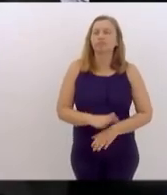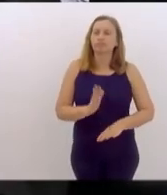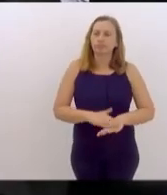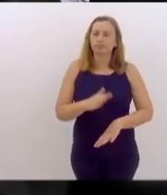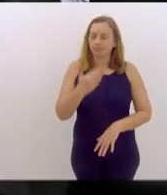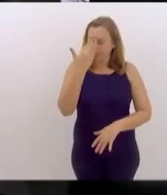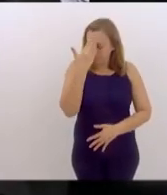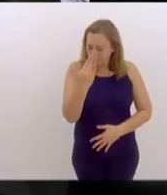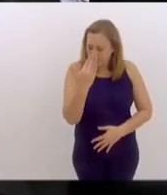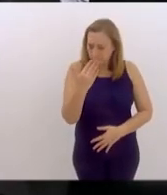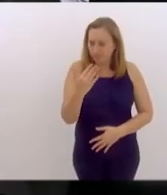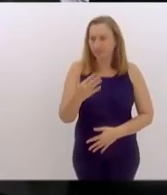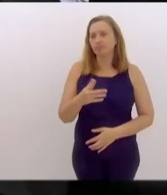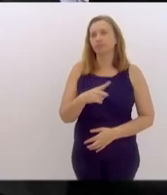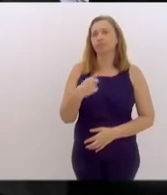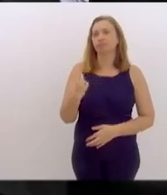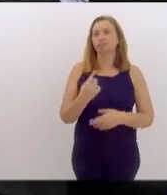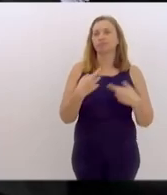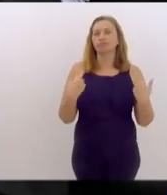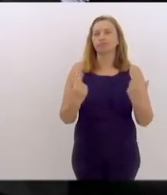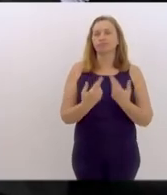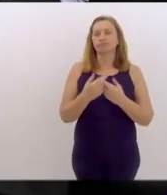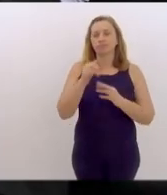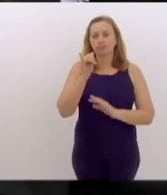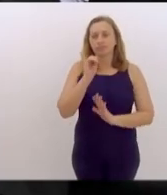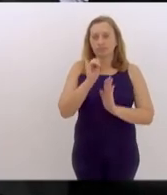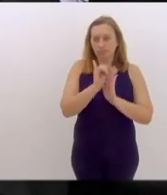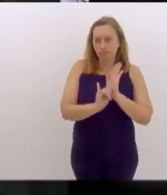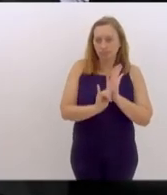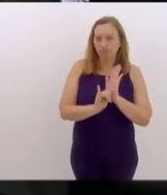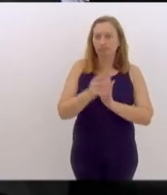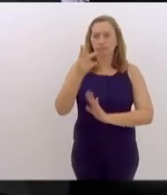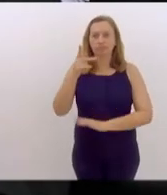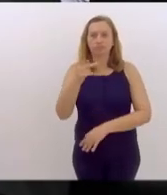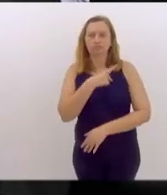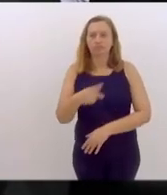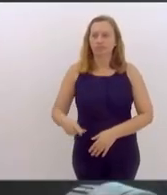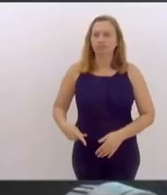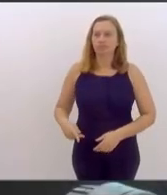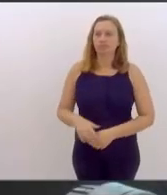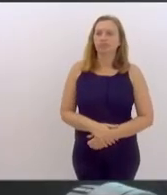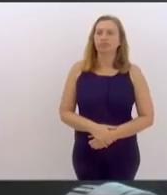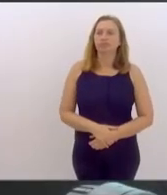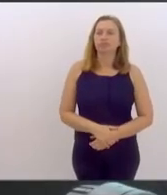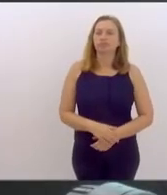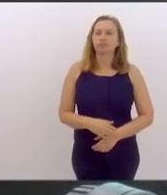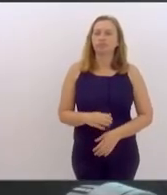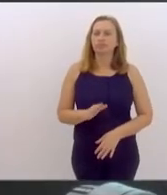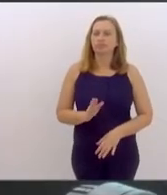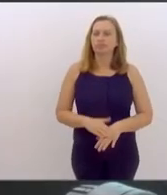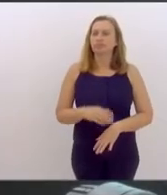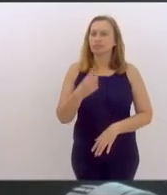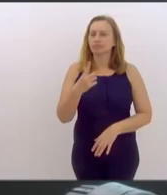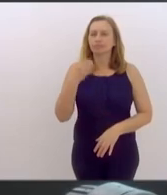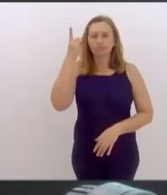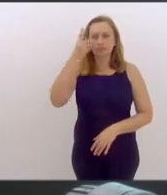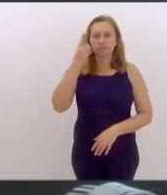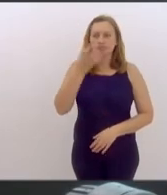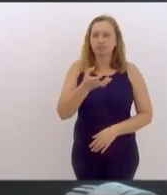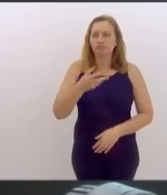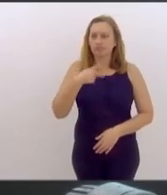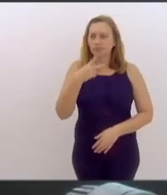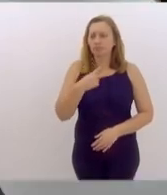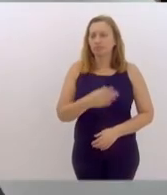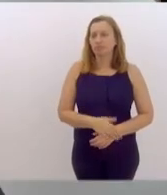no mais agradecer o nosso relatório é a nossa presidente é bem mais algum Deputado de Jesus da